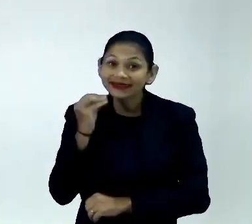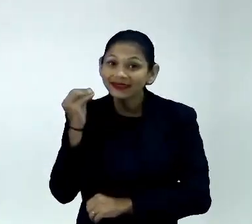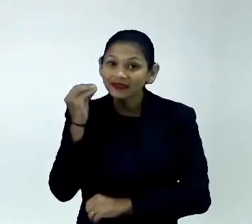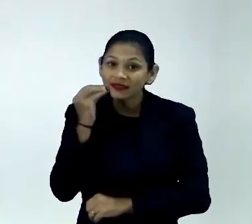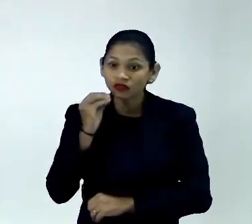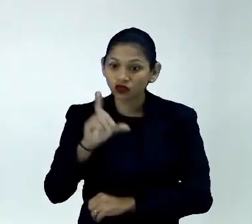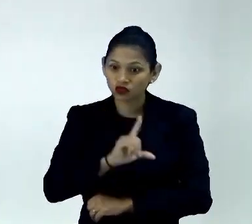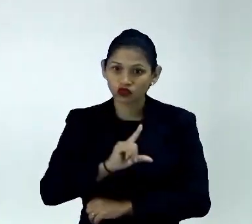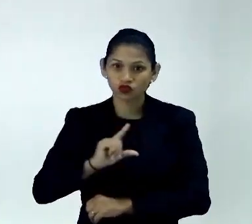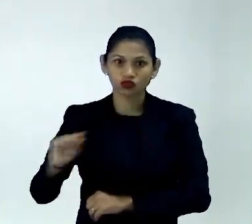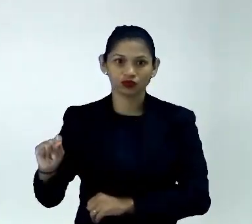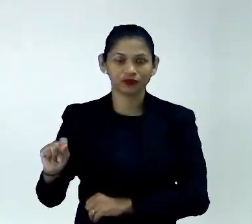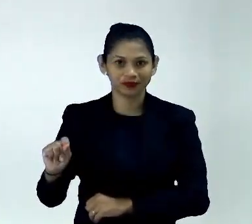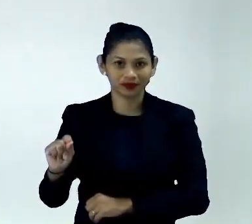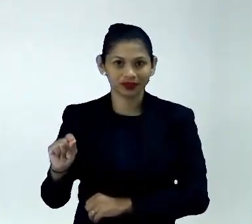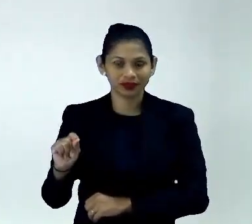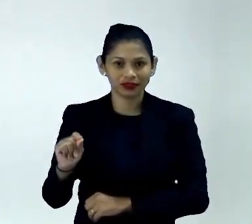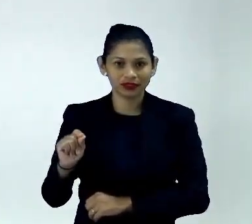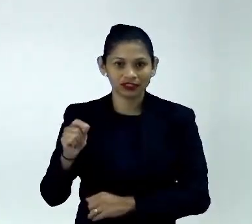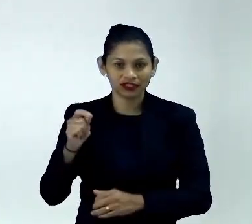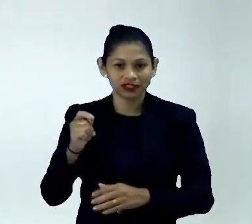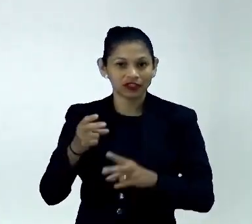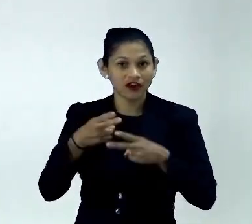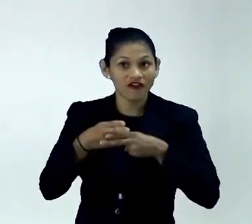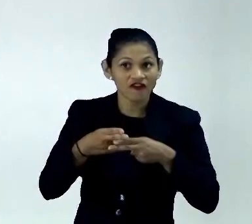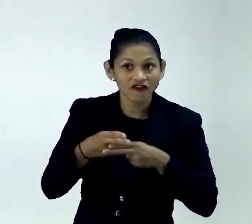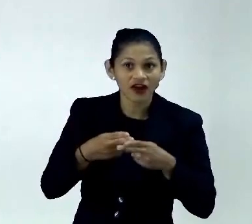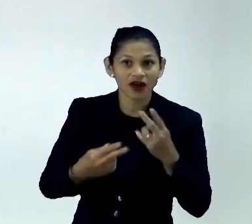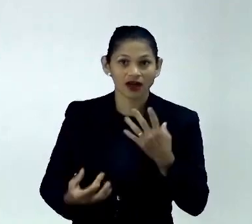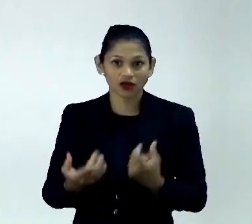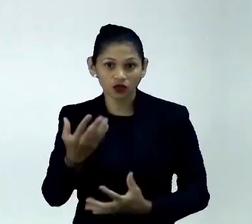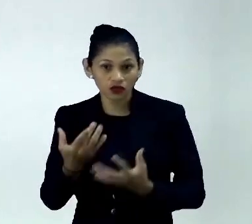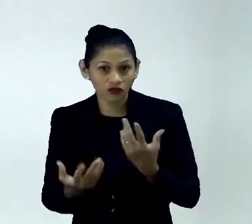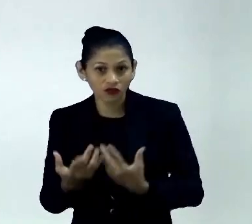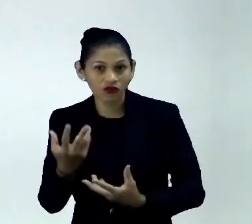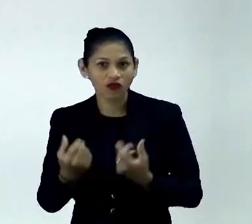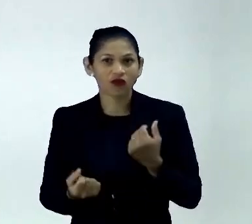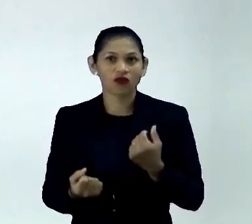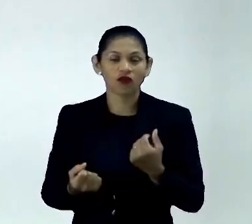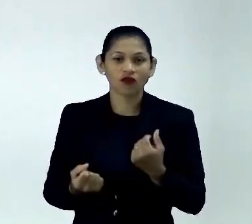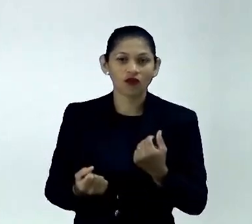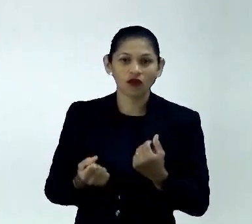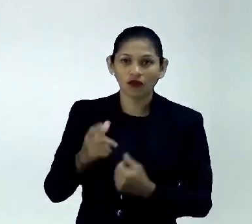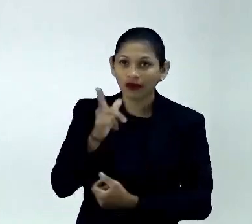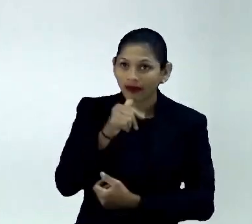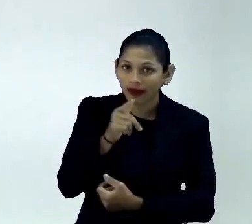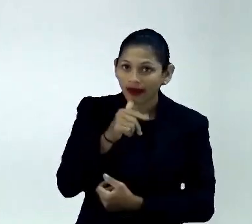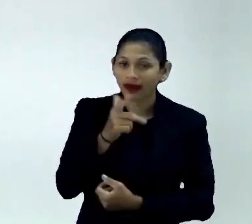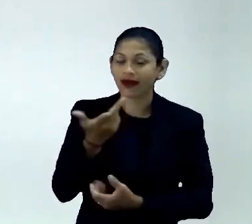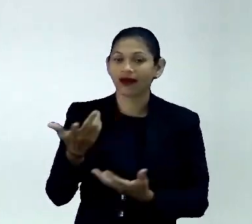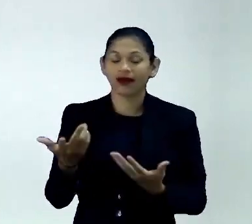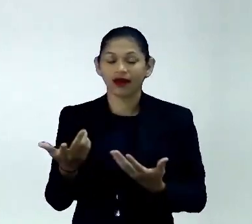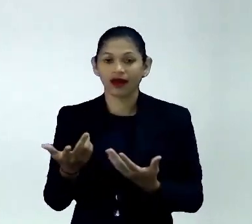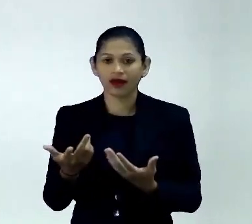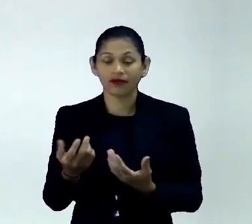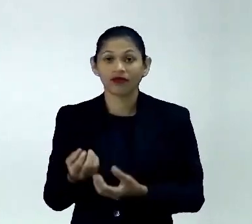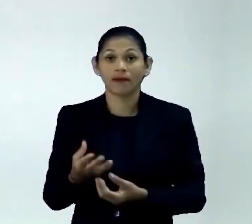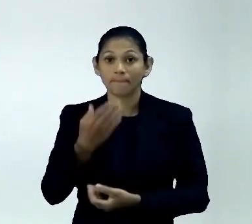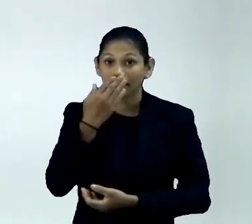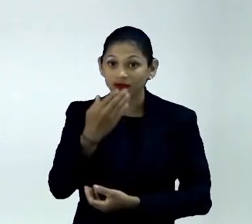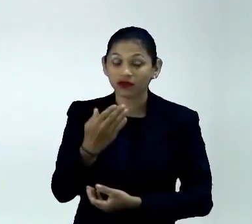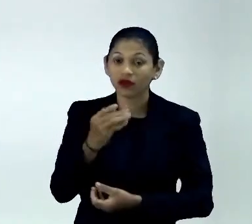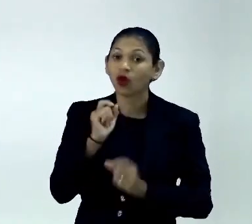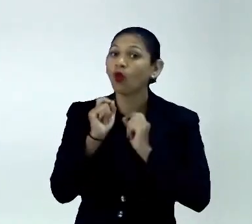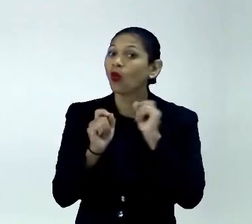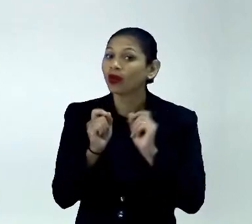no fogo? Mas quando ele falava que ia jogar na água, por favor, me joga no fogo, me joga no fogo. Tá? Porque ele queria